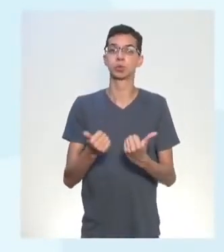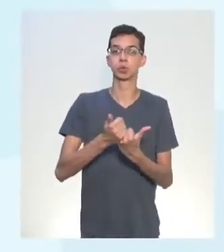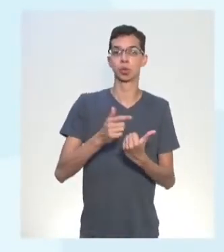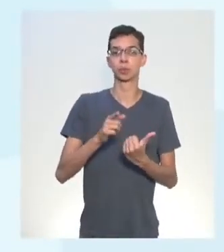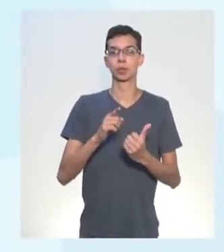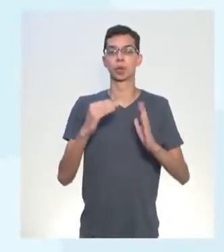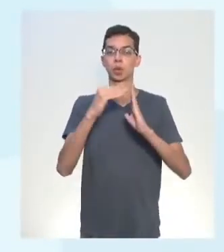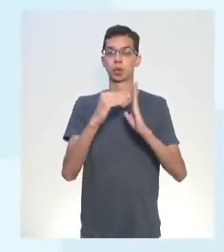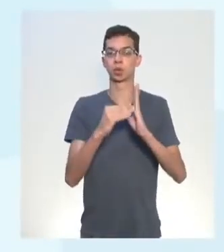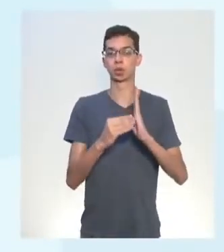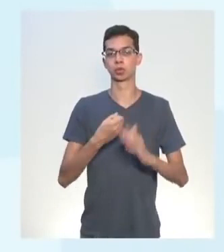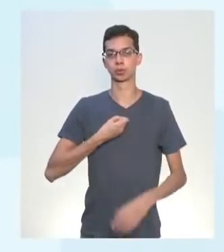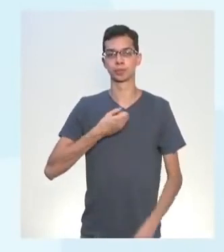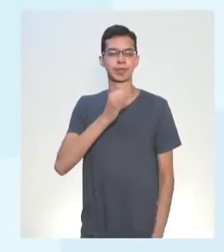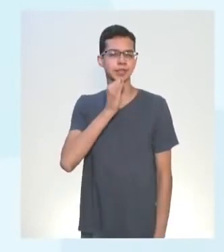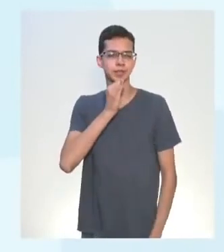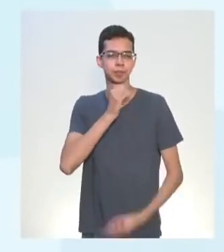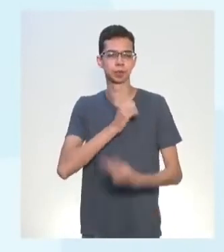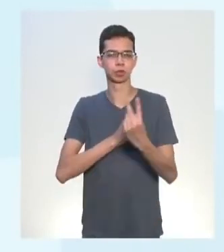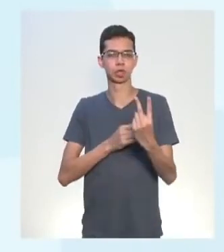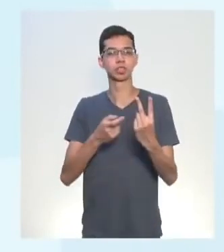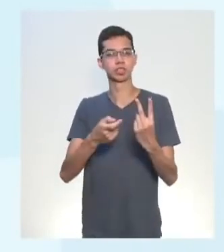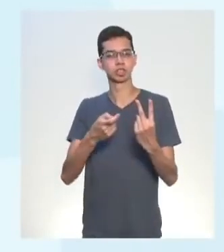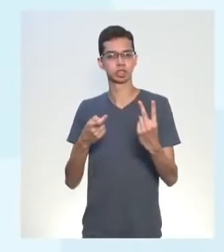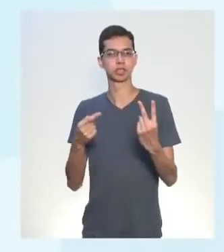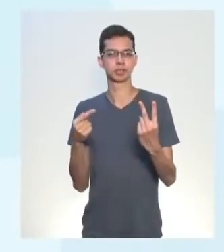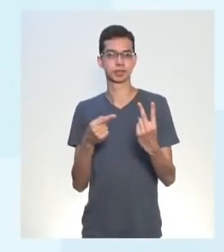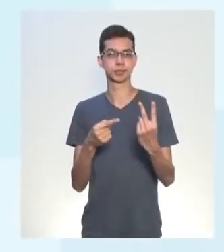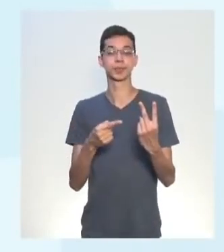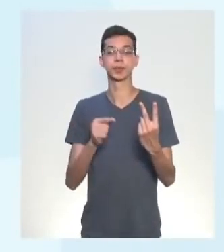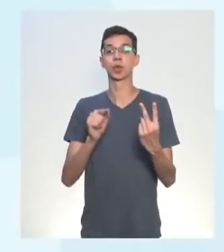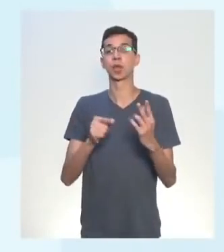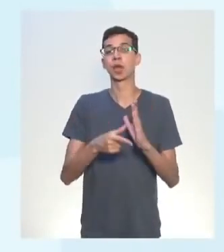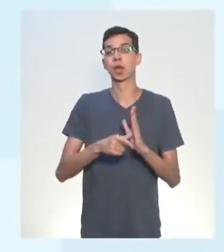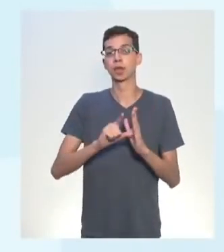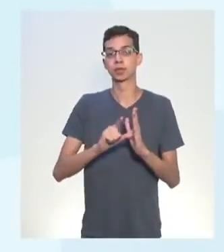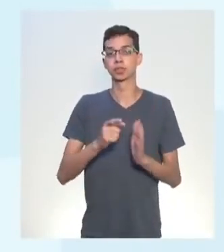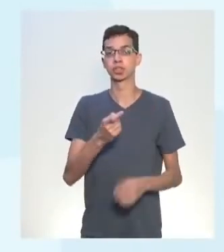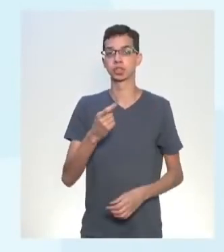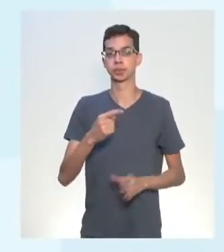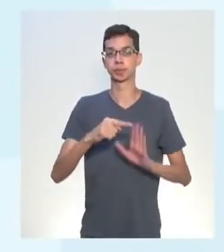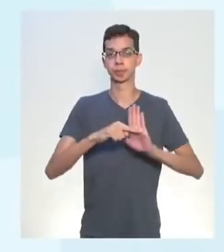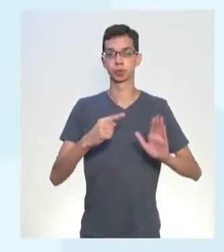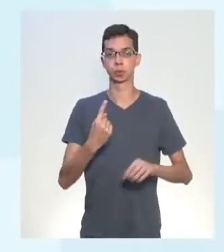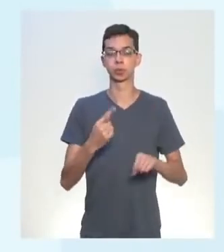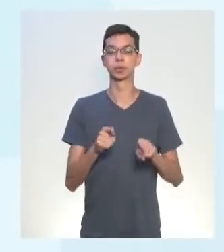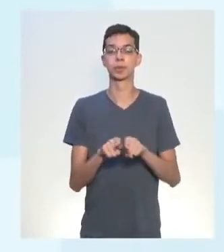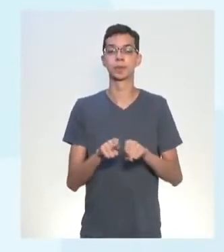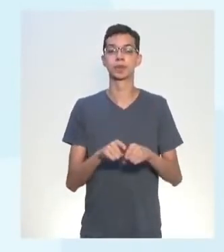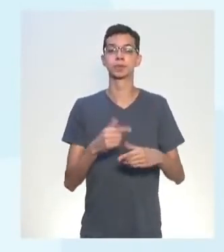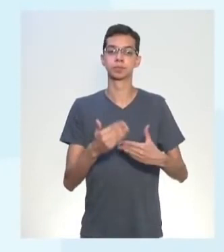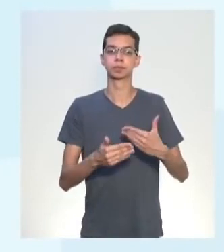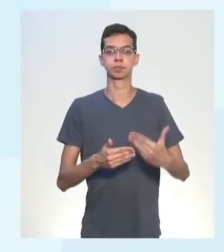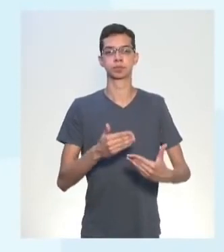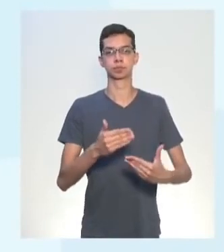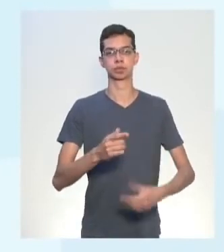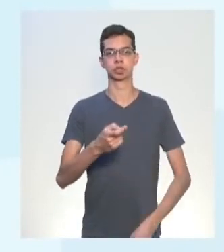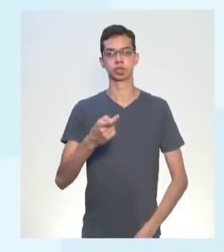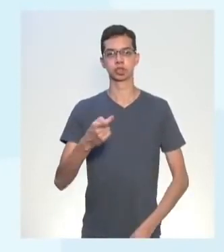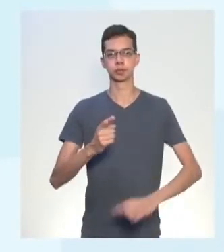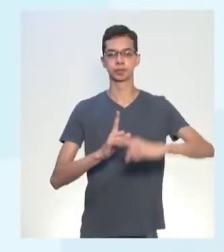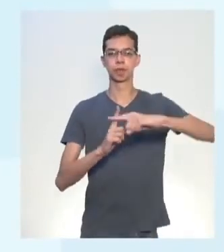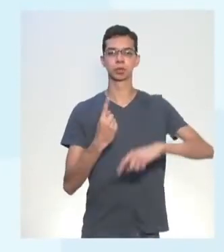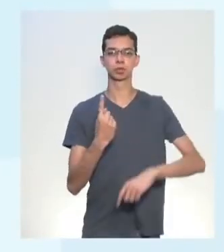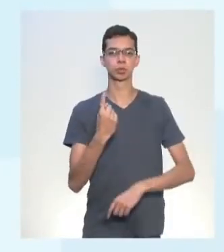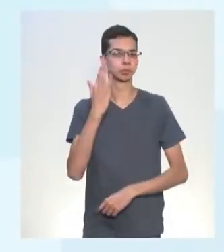eu chamar o 2 aqui de x, o antecessor será x menos 1 e o sucessor x mais 1. Tá certo? E o produto entre eles,